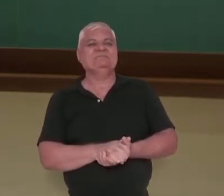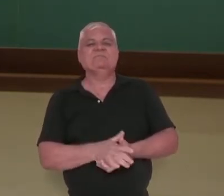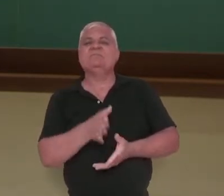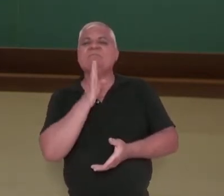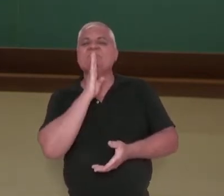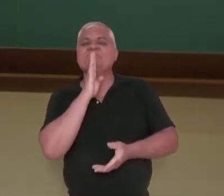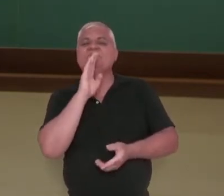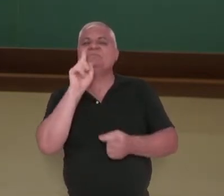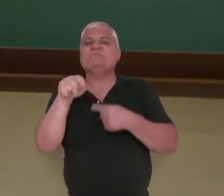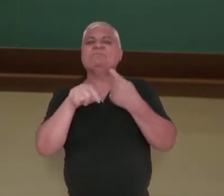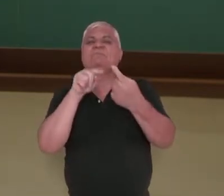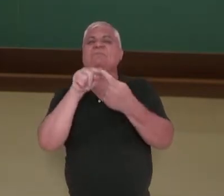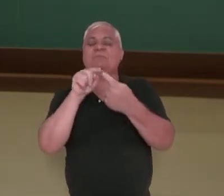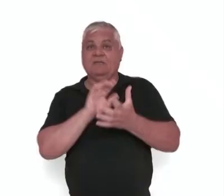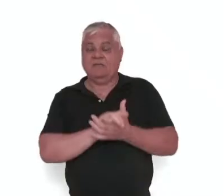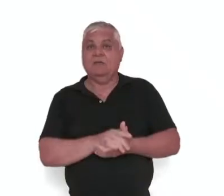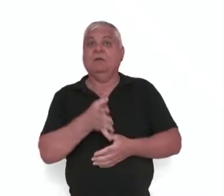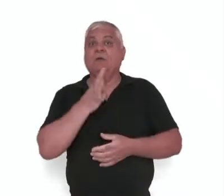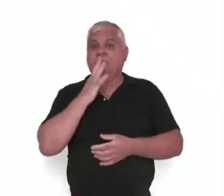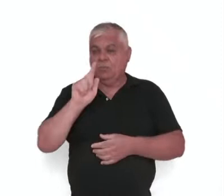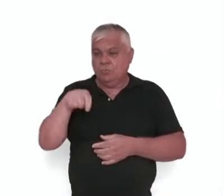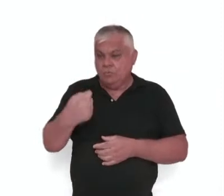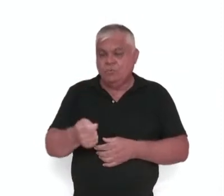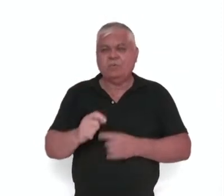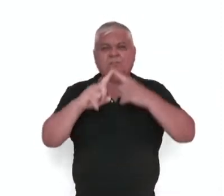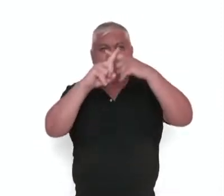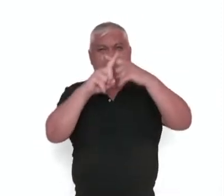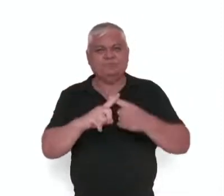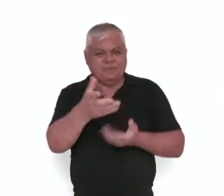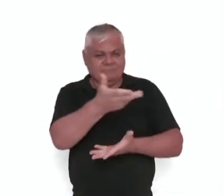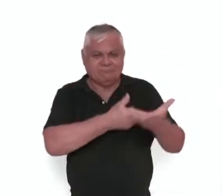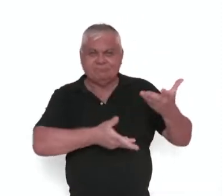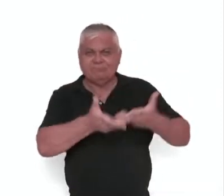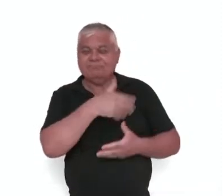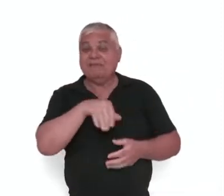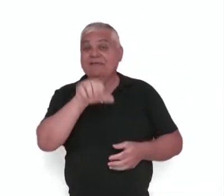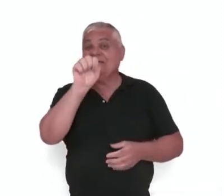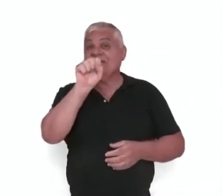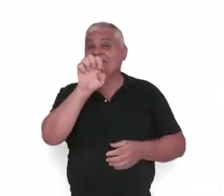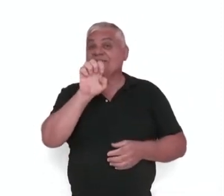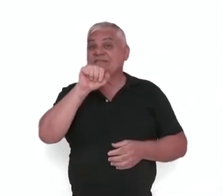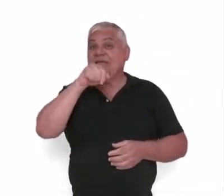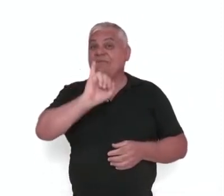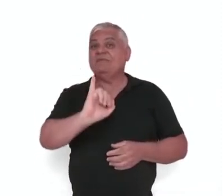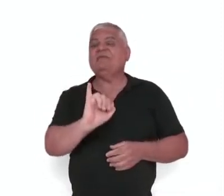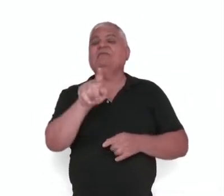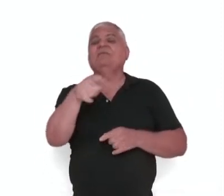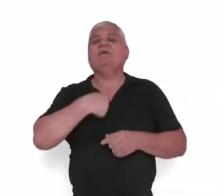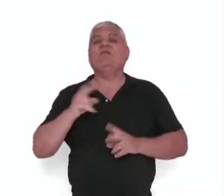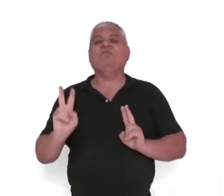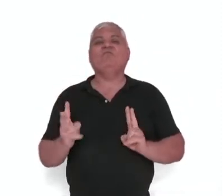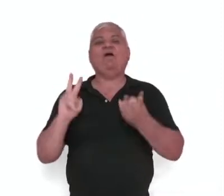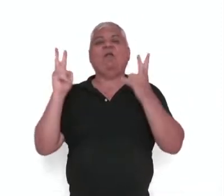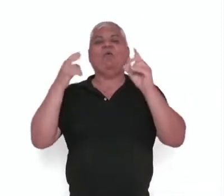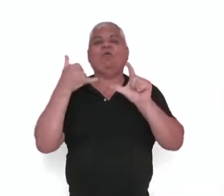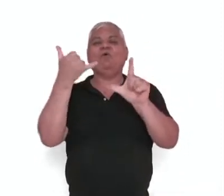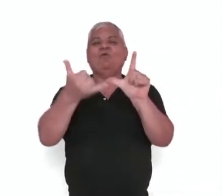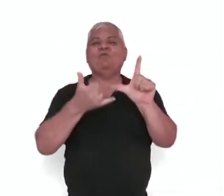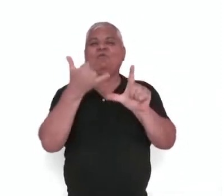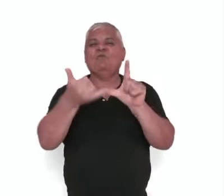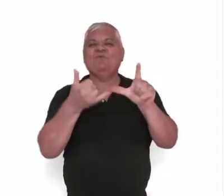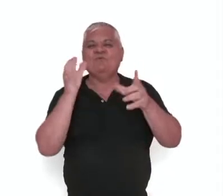qual que é o nosso objetivo? Conhecer os jogos semi-cooperativos e refletir acerca do valor do lúdico na educação